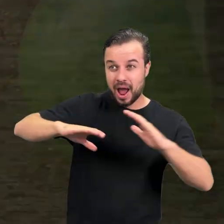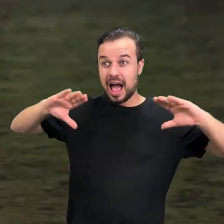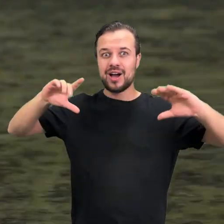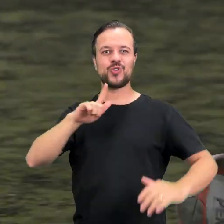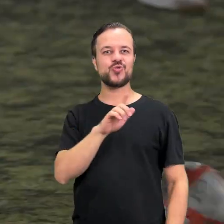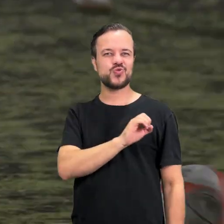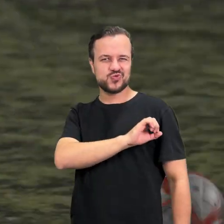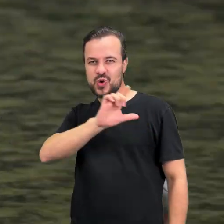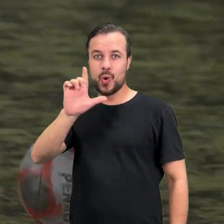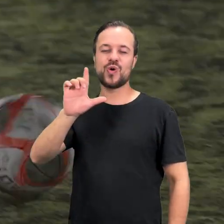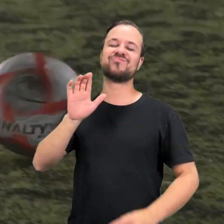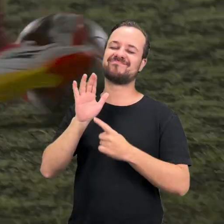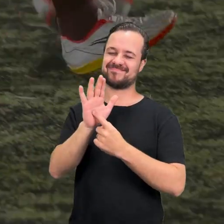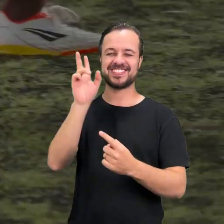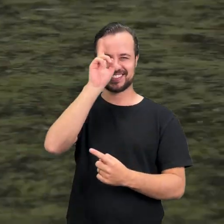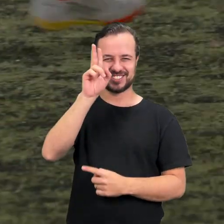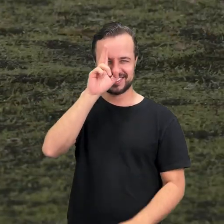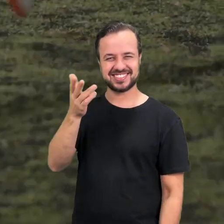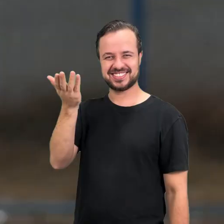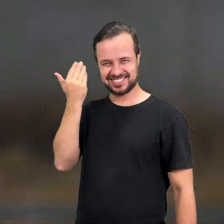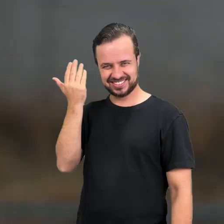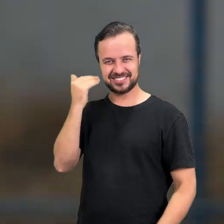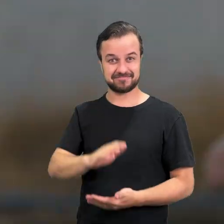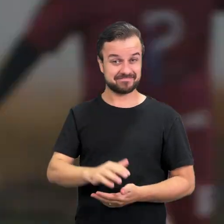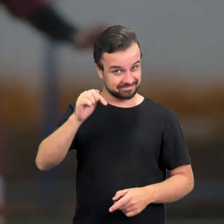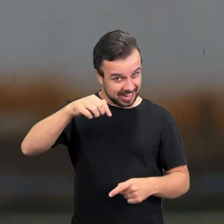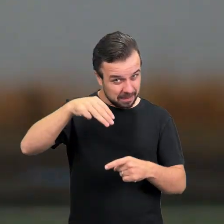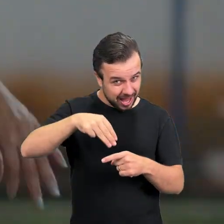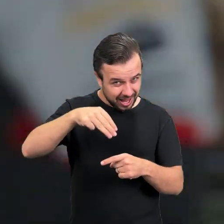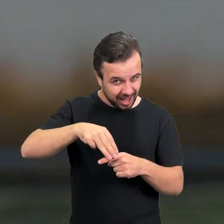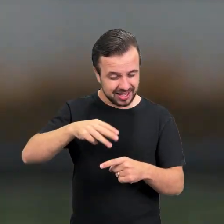hoje carrega um pouco da história de ontem. E Maringá,